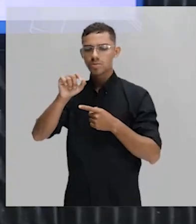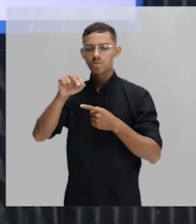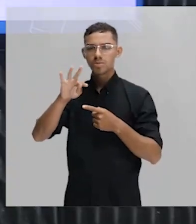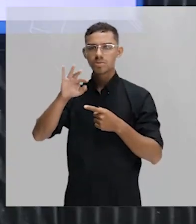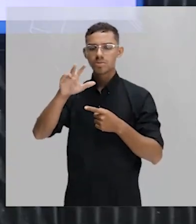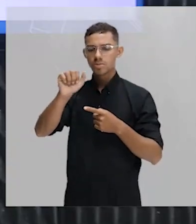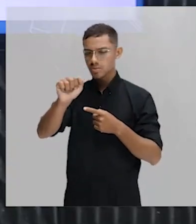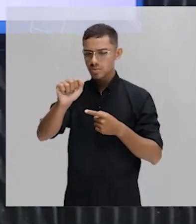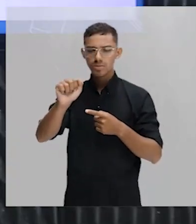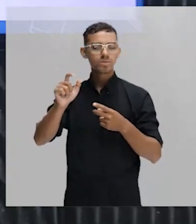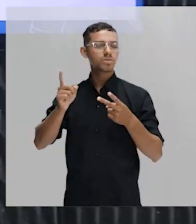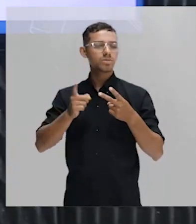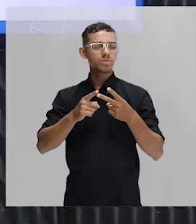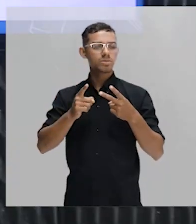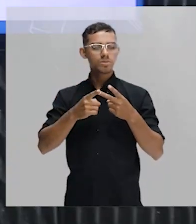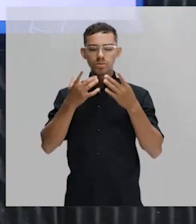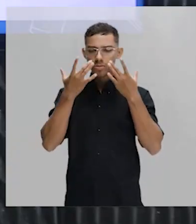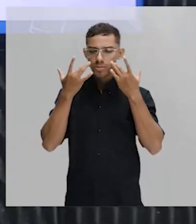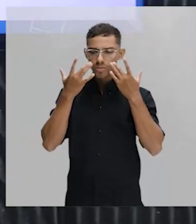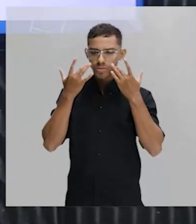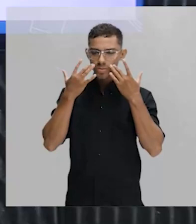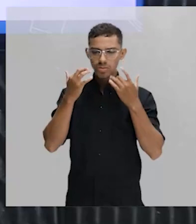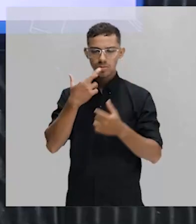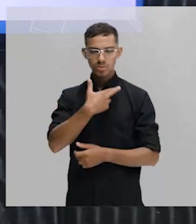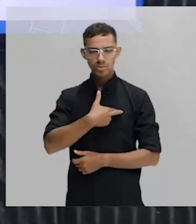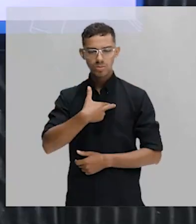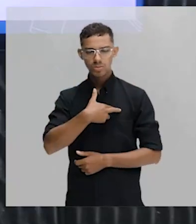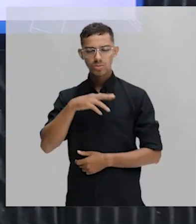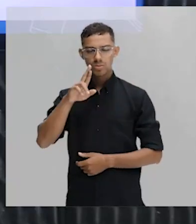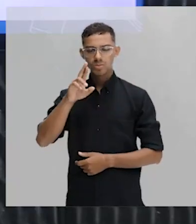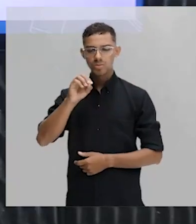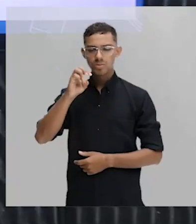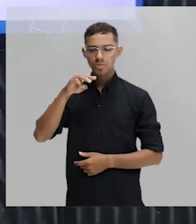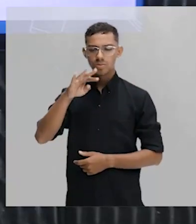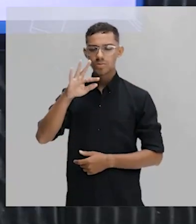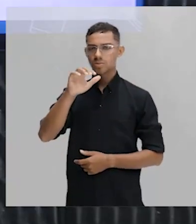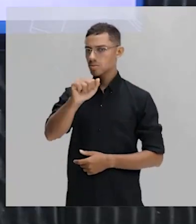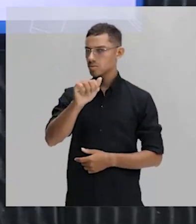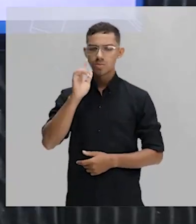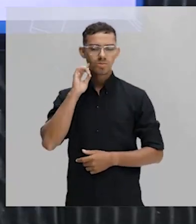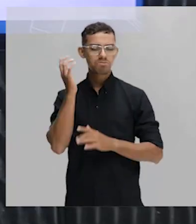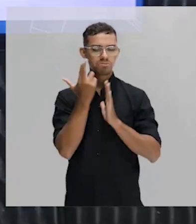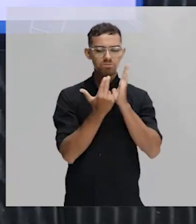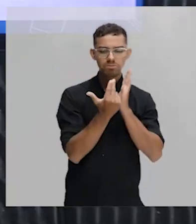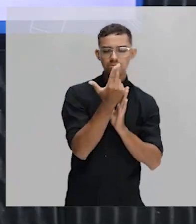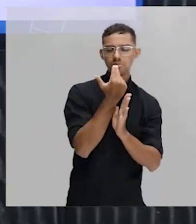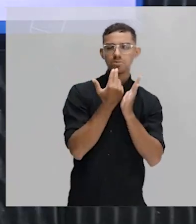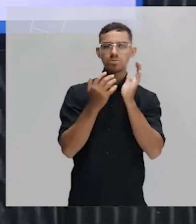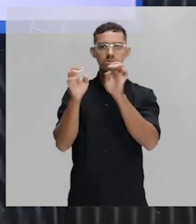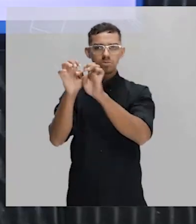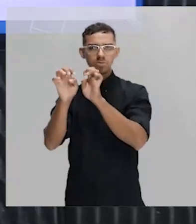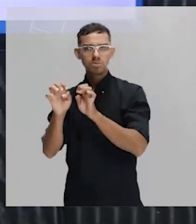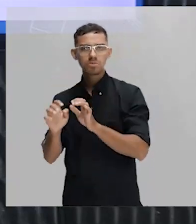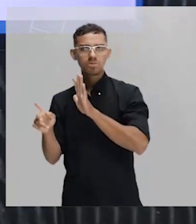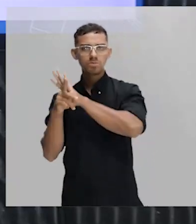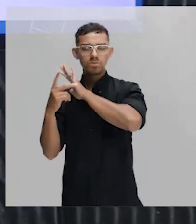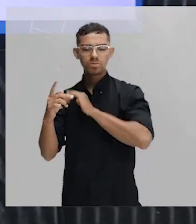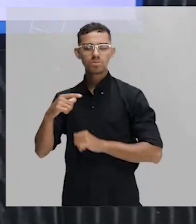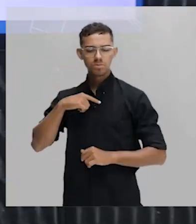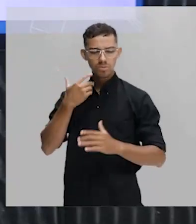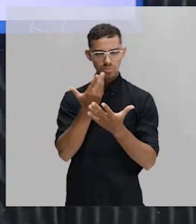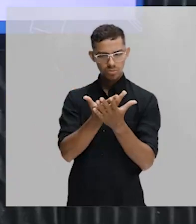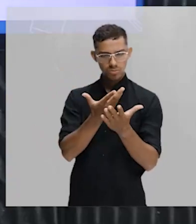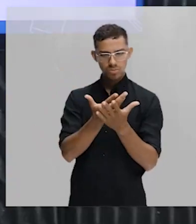falar. E olha que eu só falei sobre artes visuais, desenho, pintura, escultura, arquitetura. Ainda temos teatro, que acho que a gente já tem até uma aula sobre